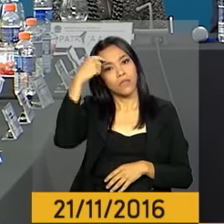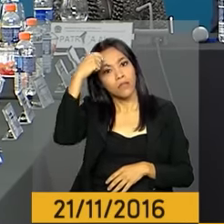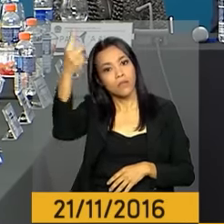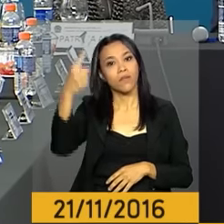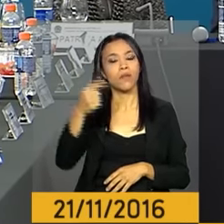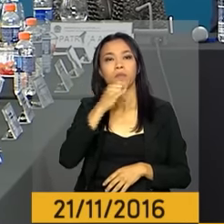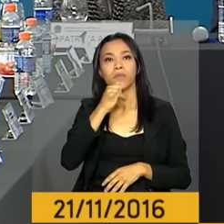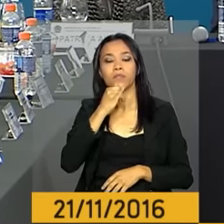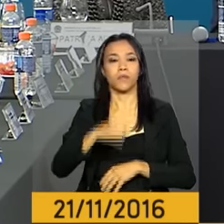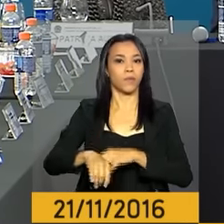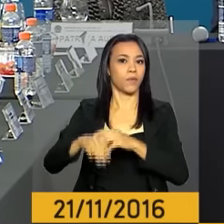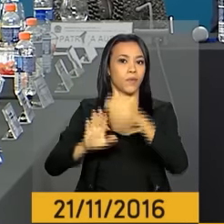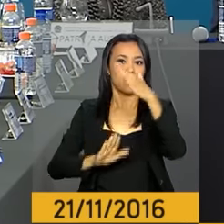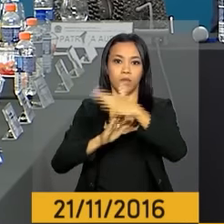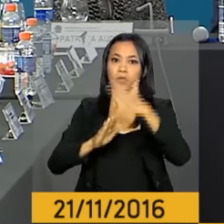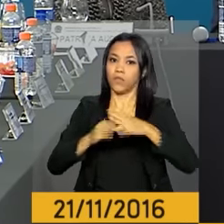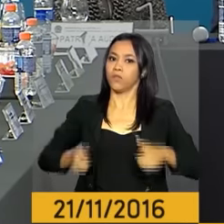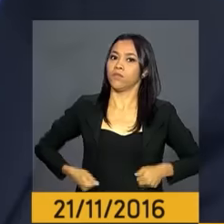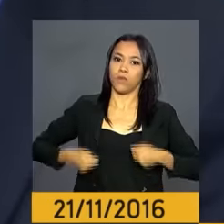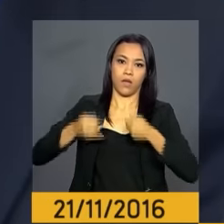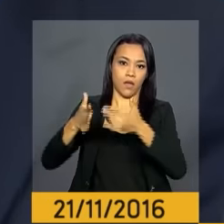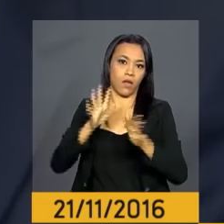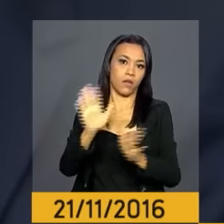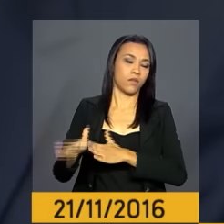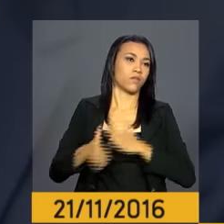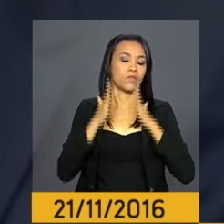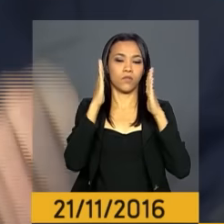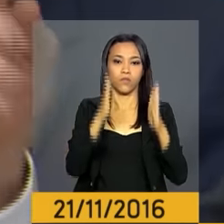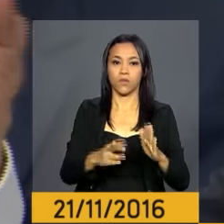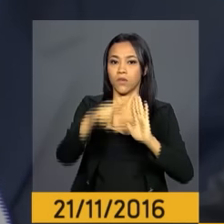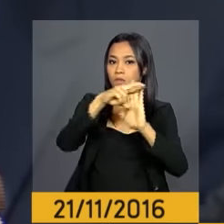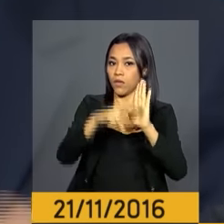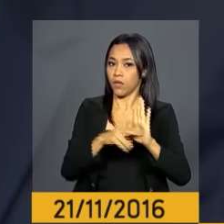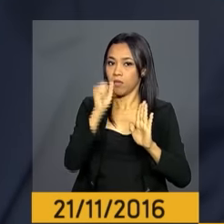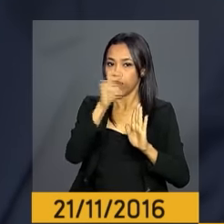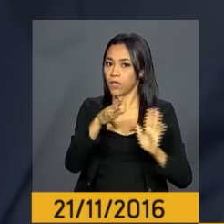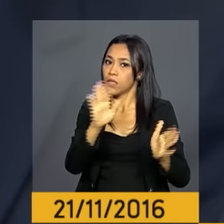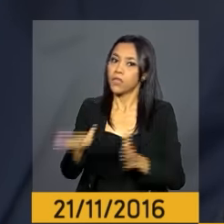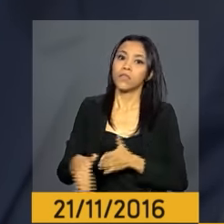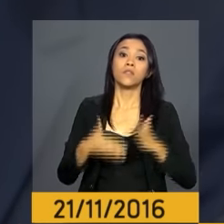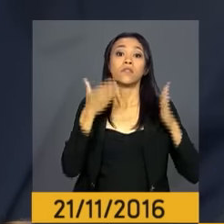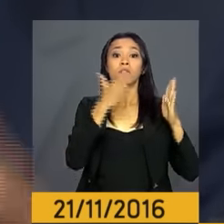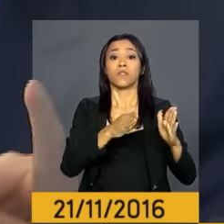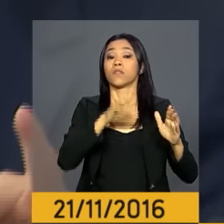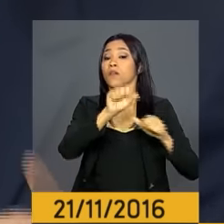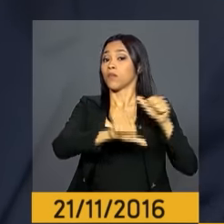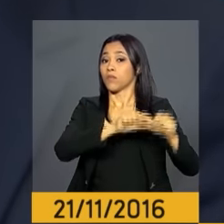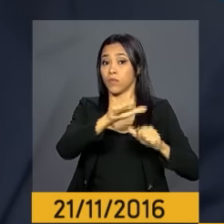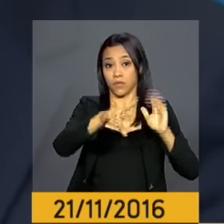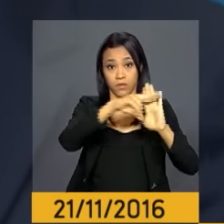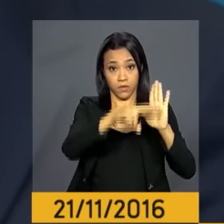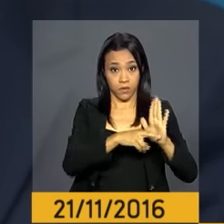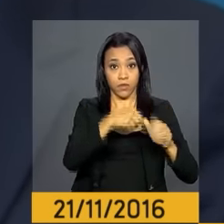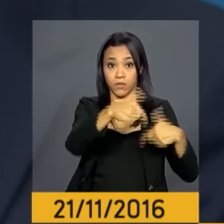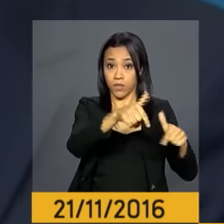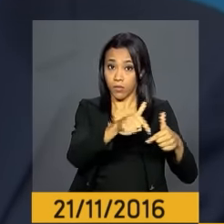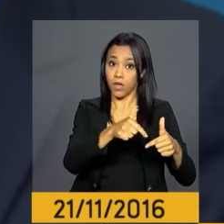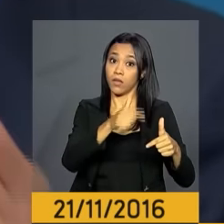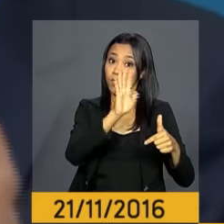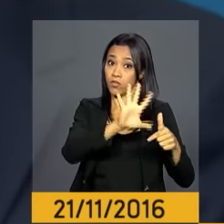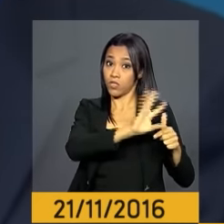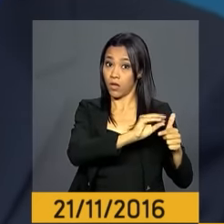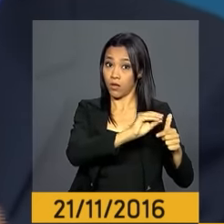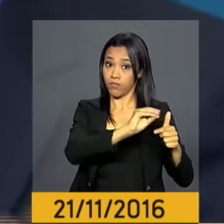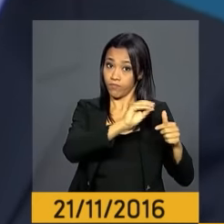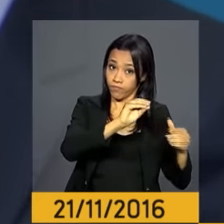tese do teto de gastos, a tese da Previdência, a tese da reforma trabalhista, e já, desde logo, acrescento,